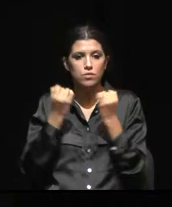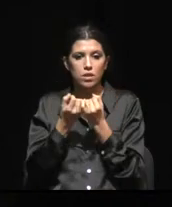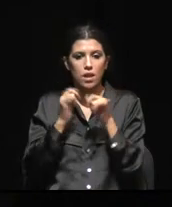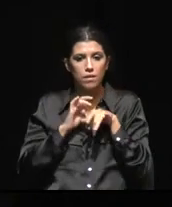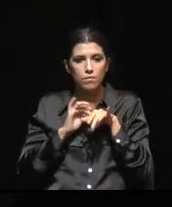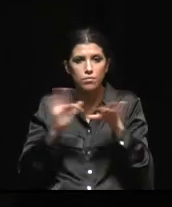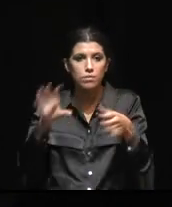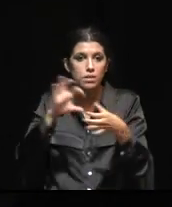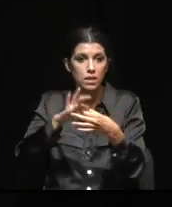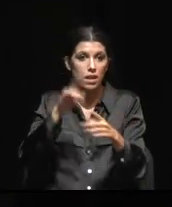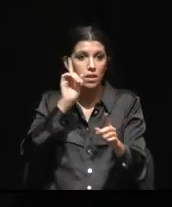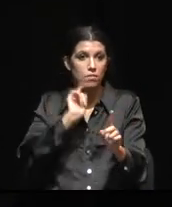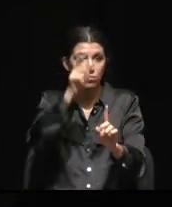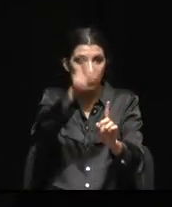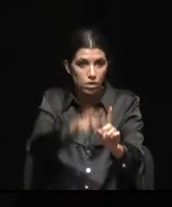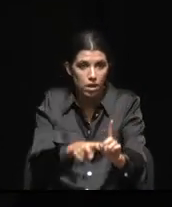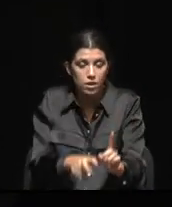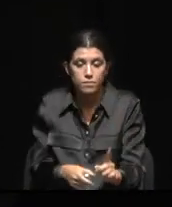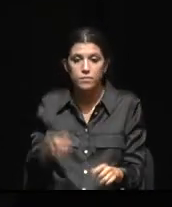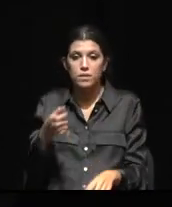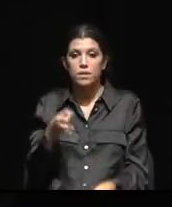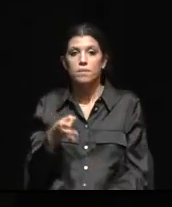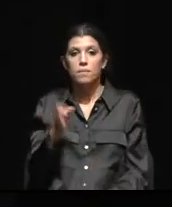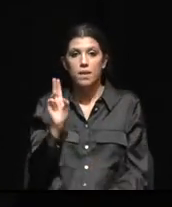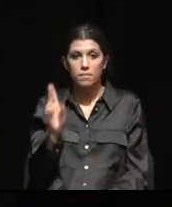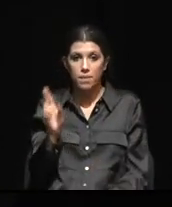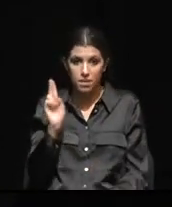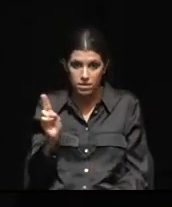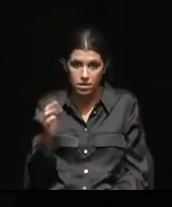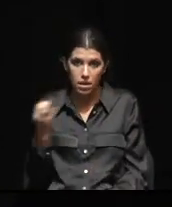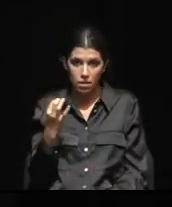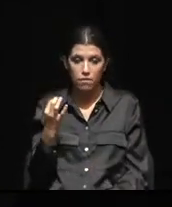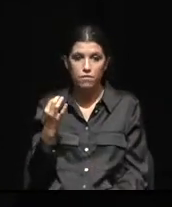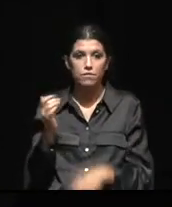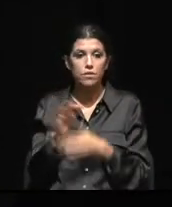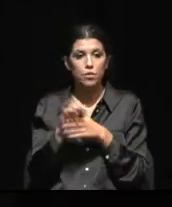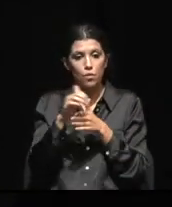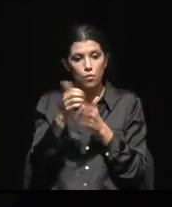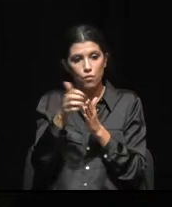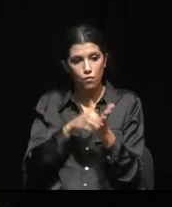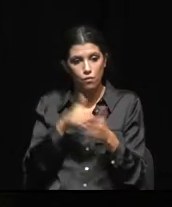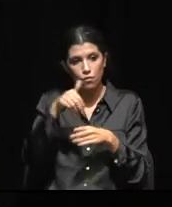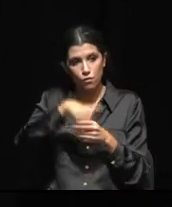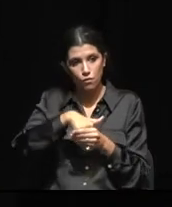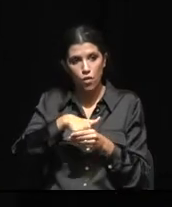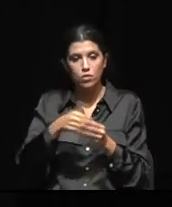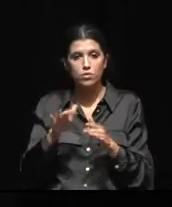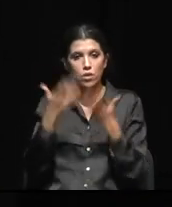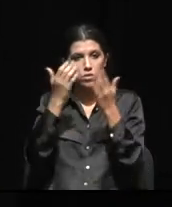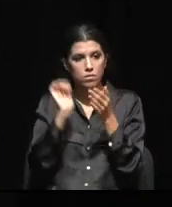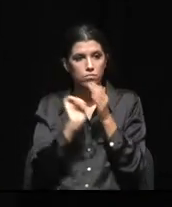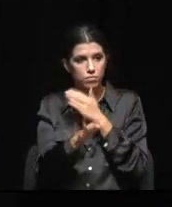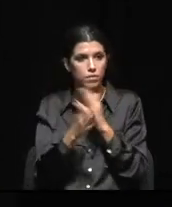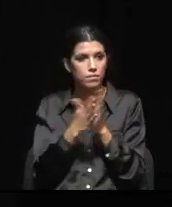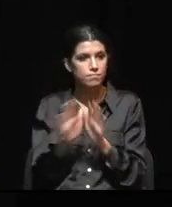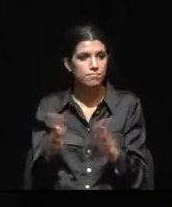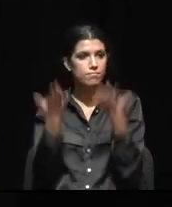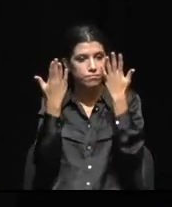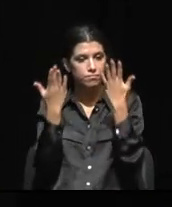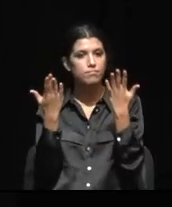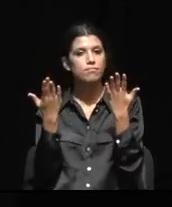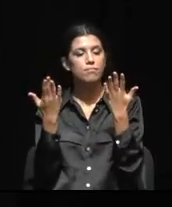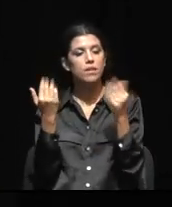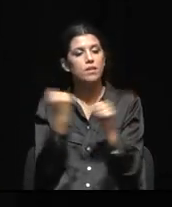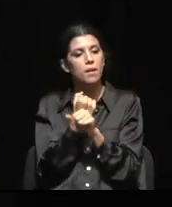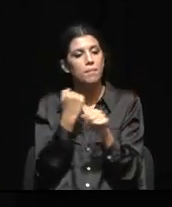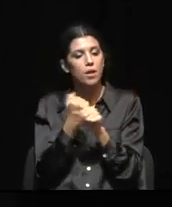relacionadas com as mulheres o partido socialdemocrata através do envio deste voto de saudação Felicita todas as entidades que trabalham